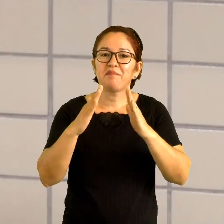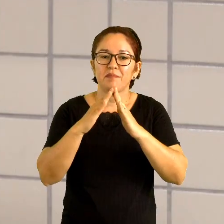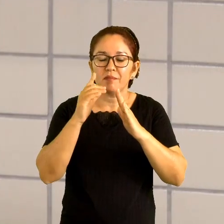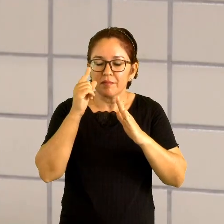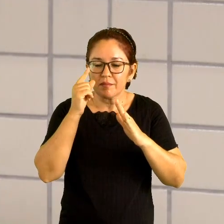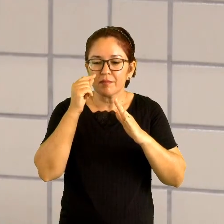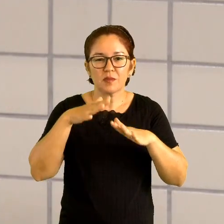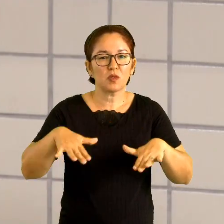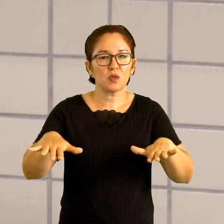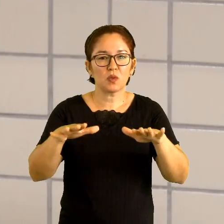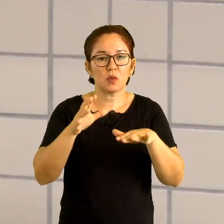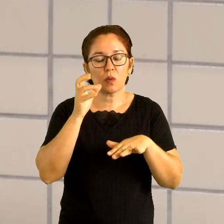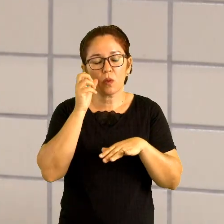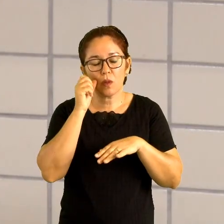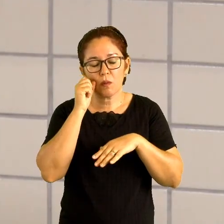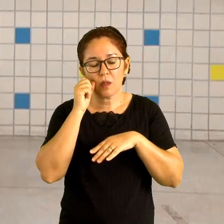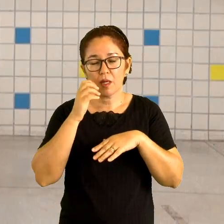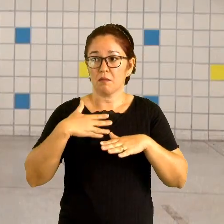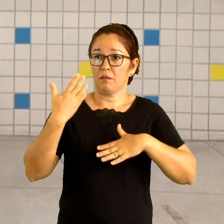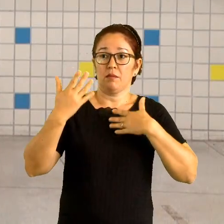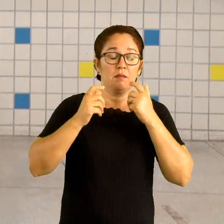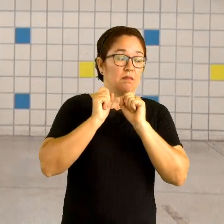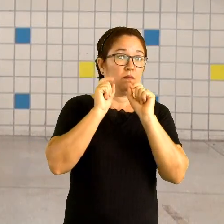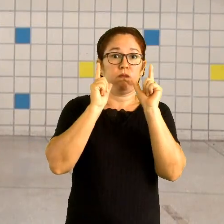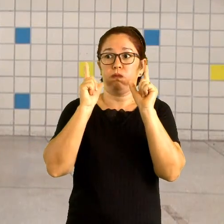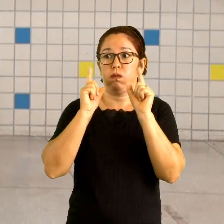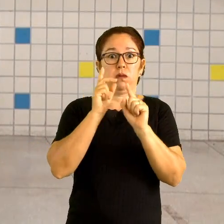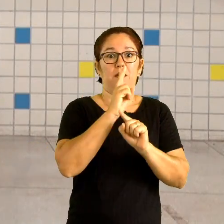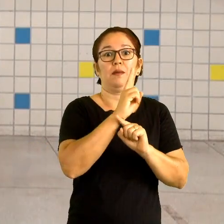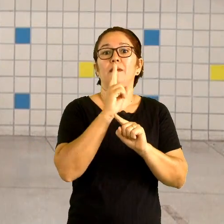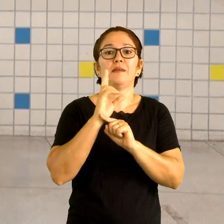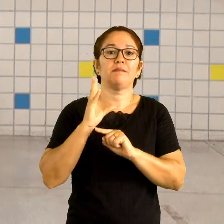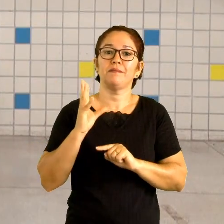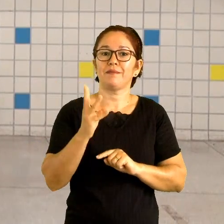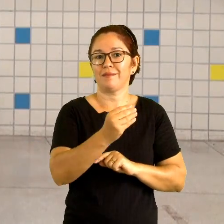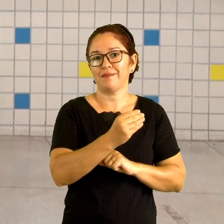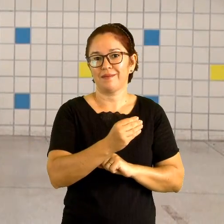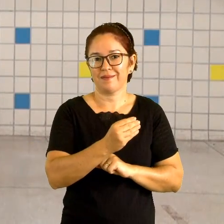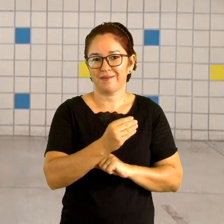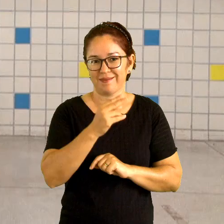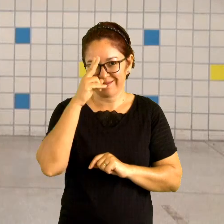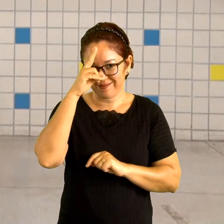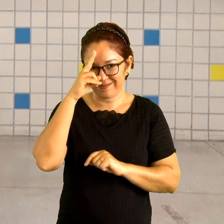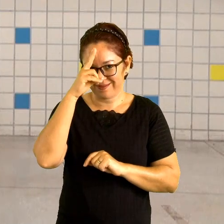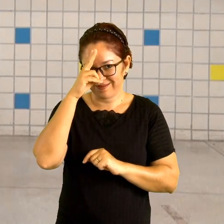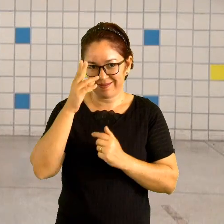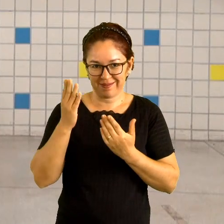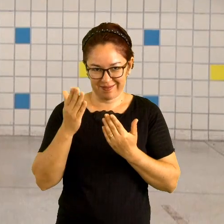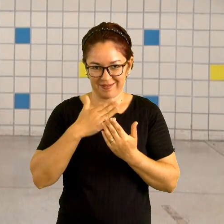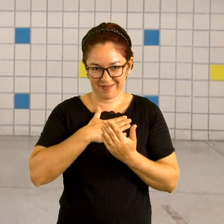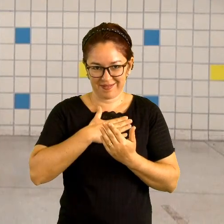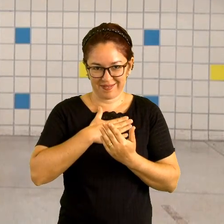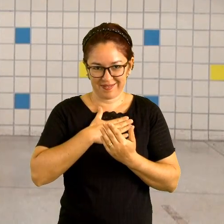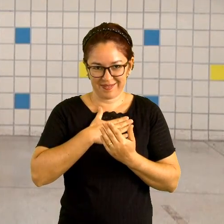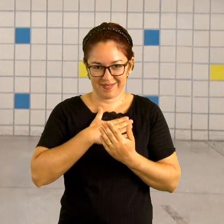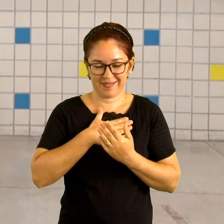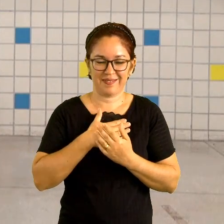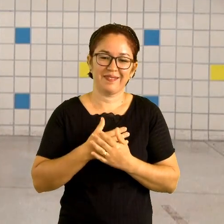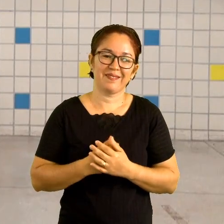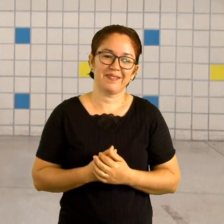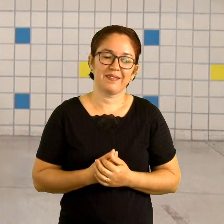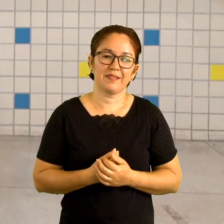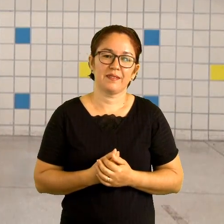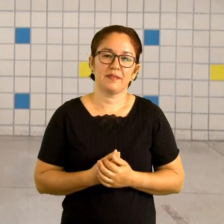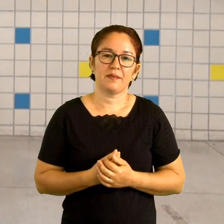dormindo, agora todos estão acordados. Gostaram da história? E aí, pensaram direitinho